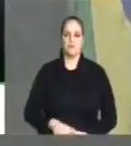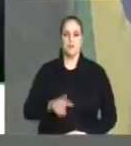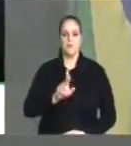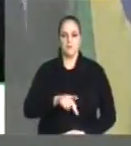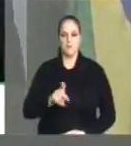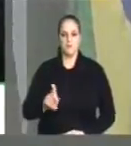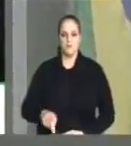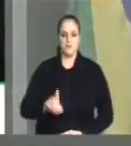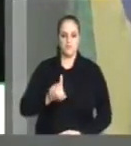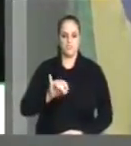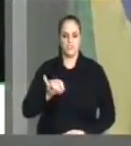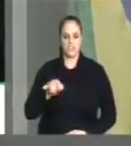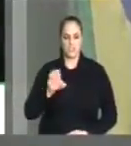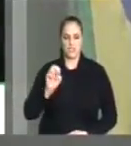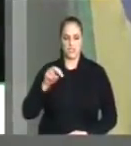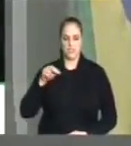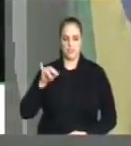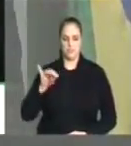professor de Gênio,